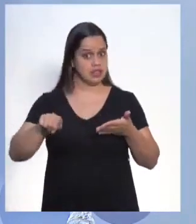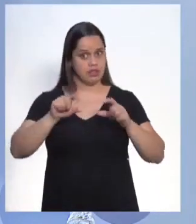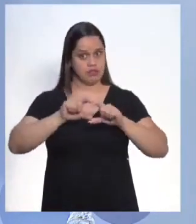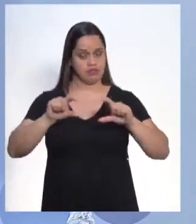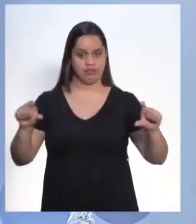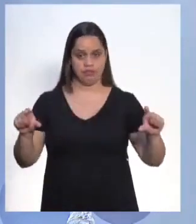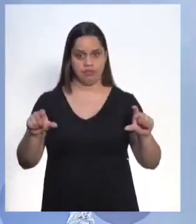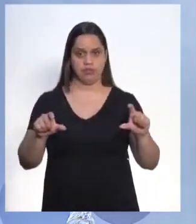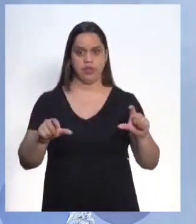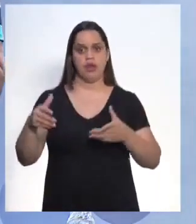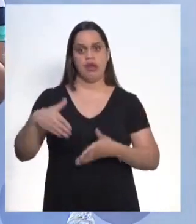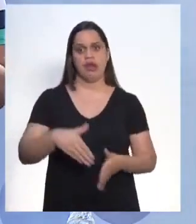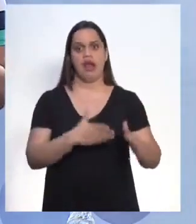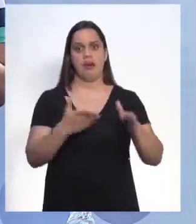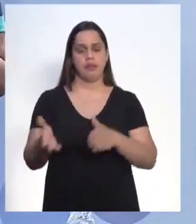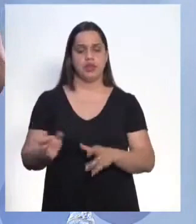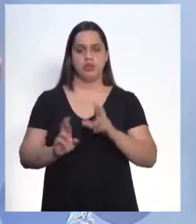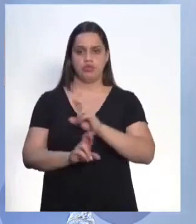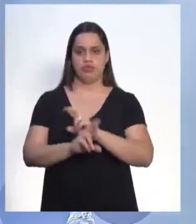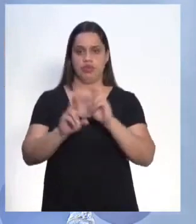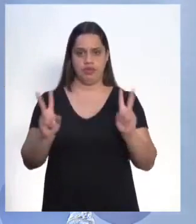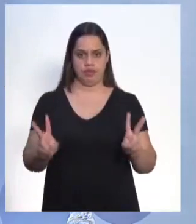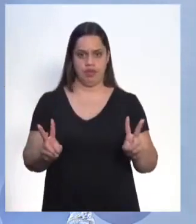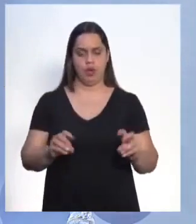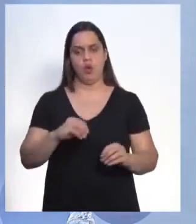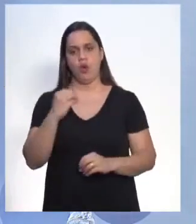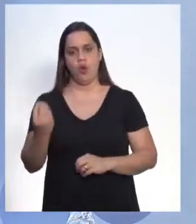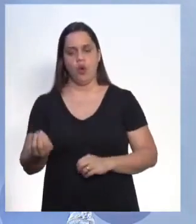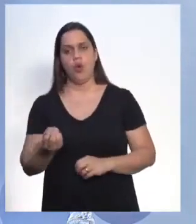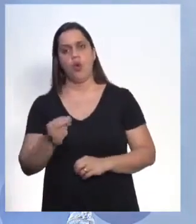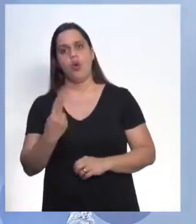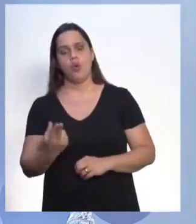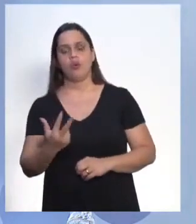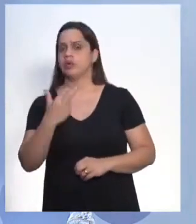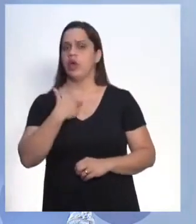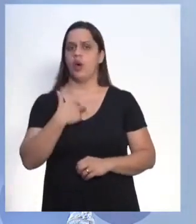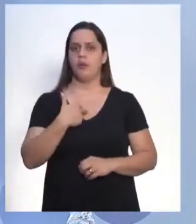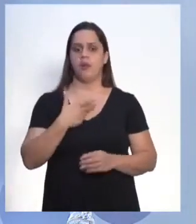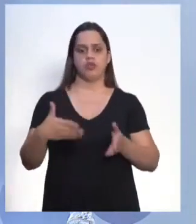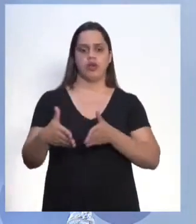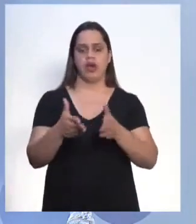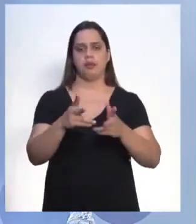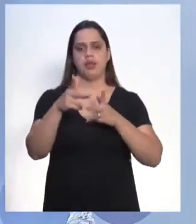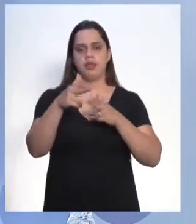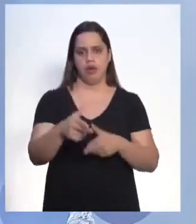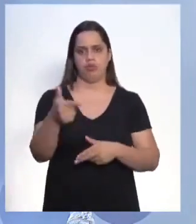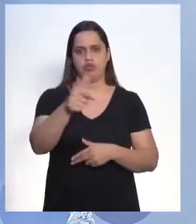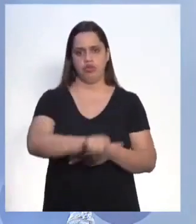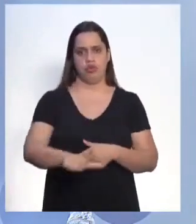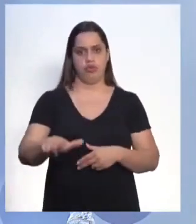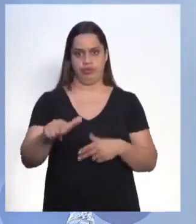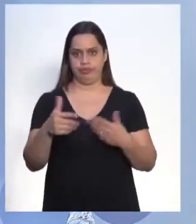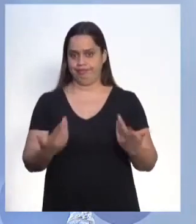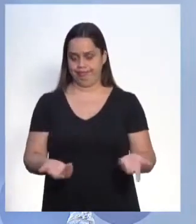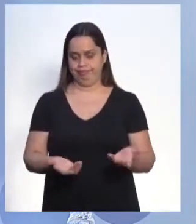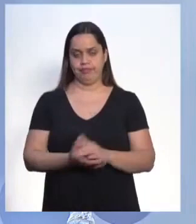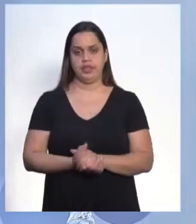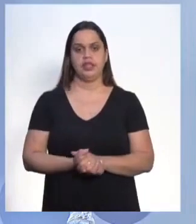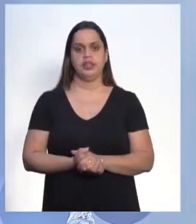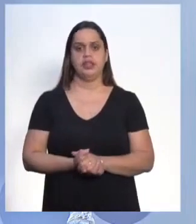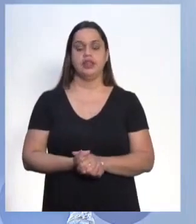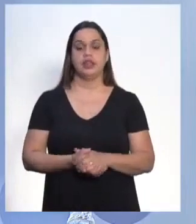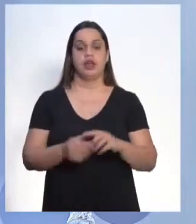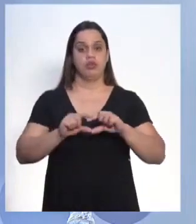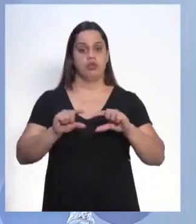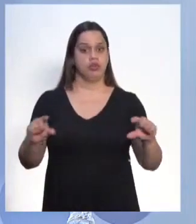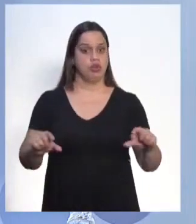enunciado caminhos distintos ou não pode repetir o caminho e assim por diante. Neste item